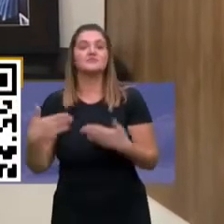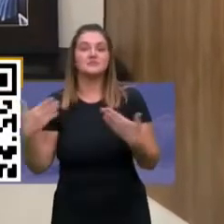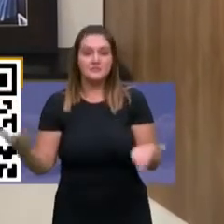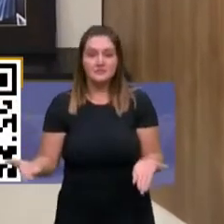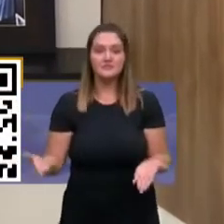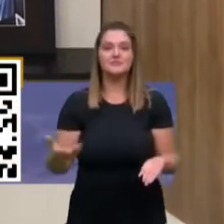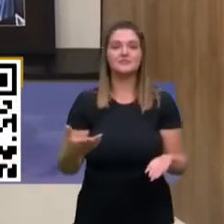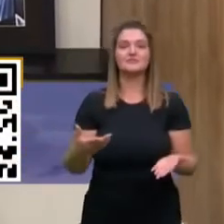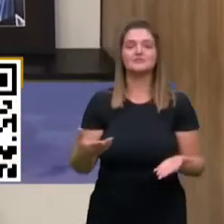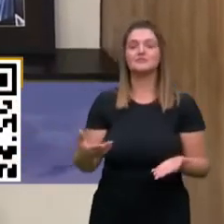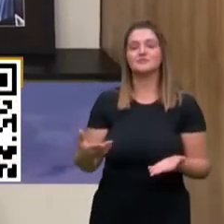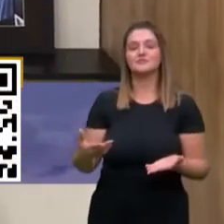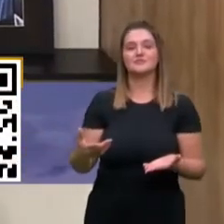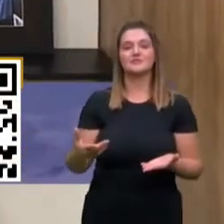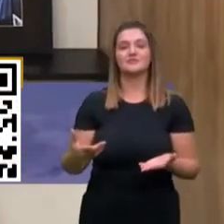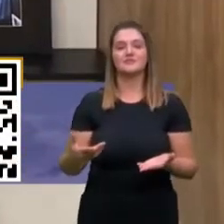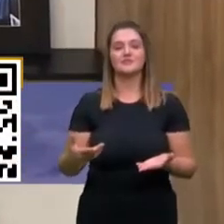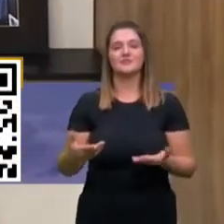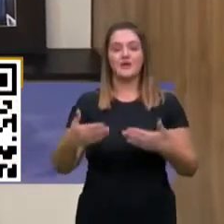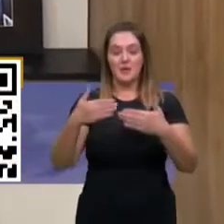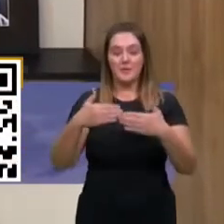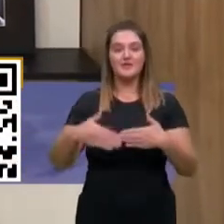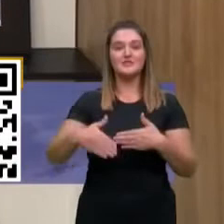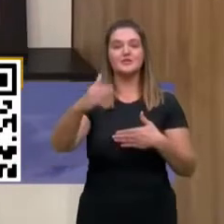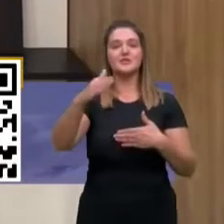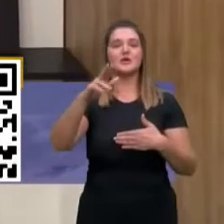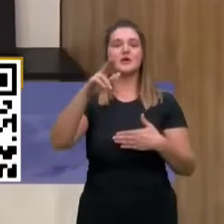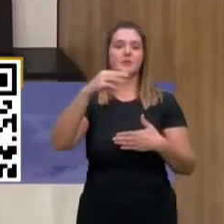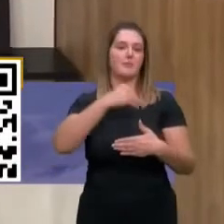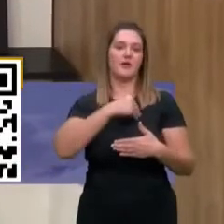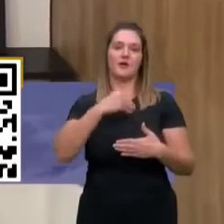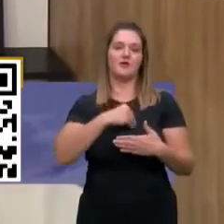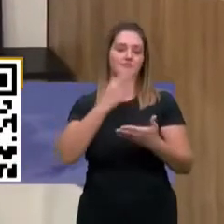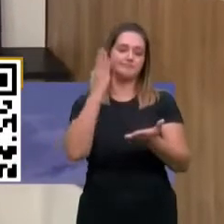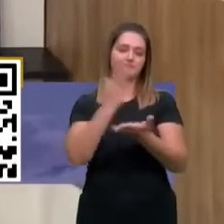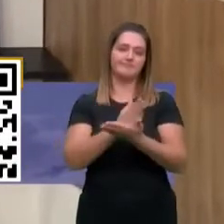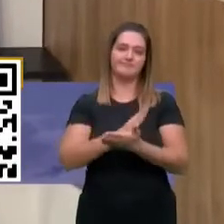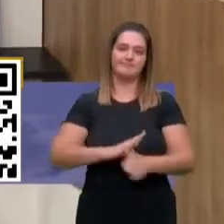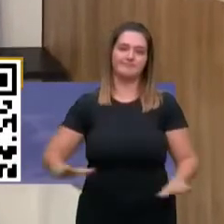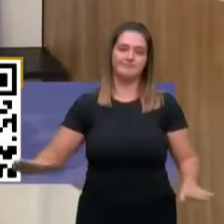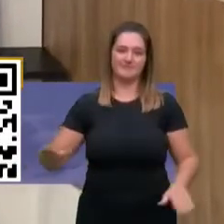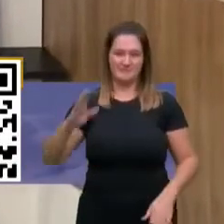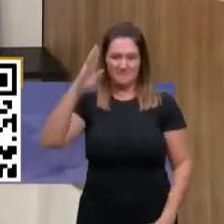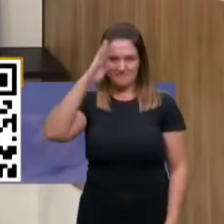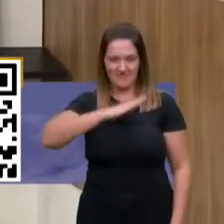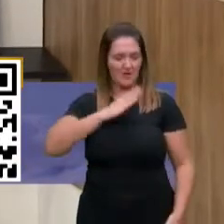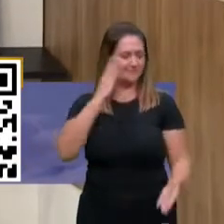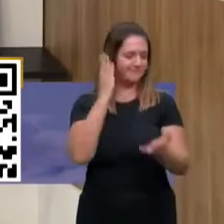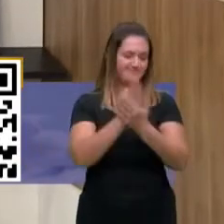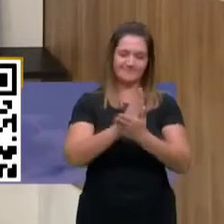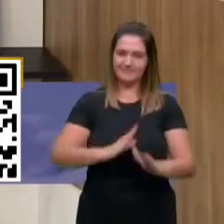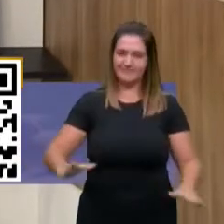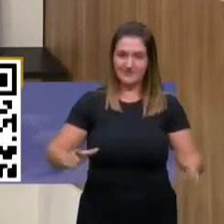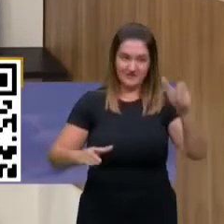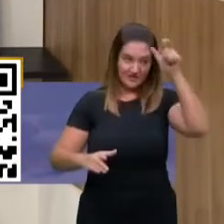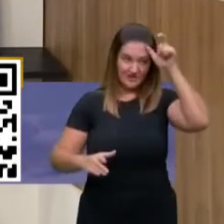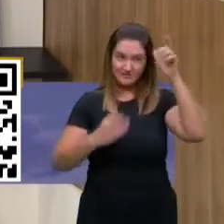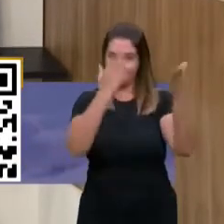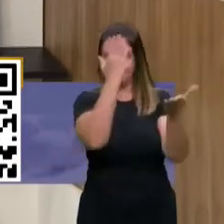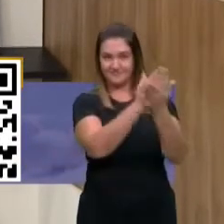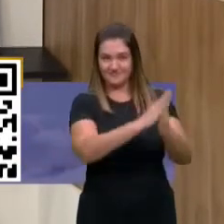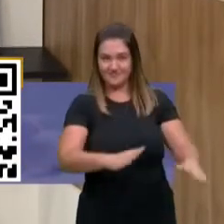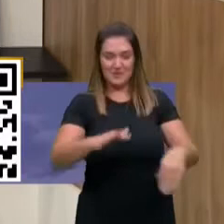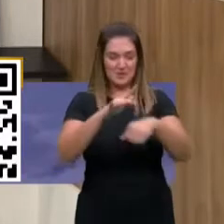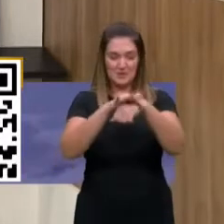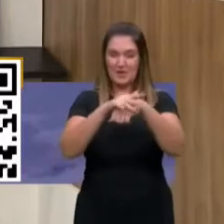E a partir desse dia, nunca mais haverá pecado, nunca mais haverá mal, nunca mais haverá Satanás,